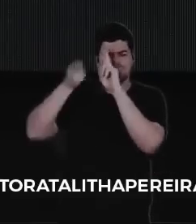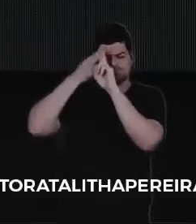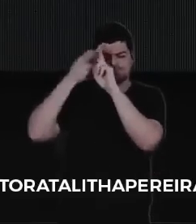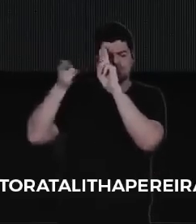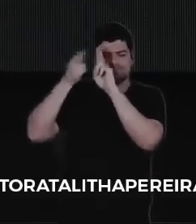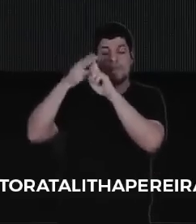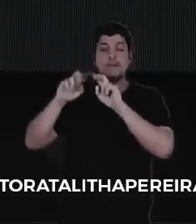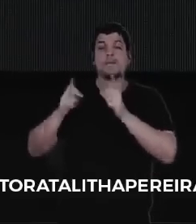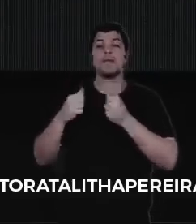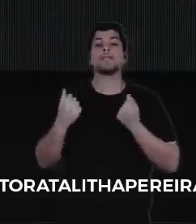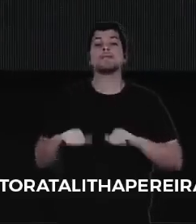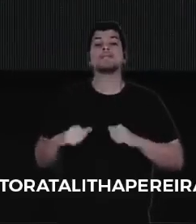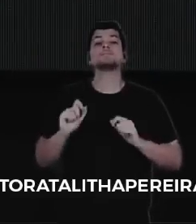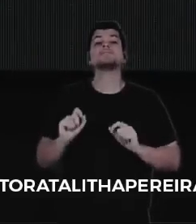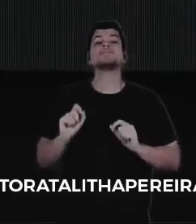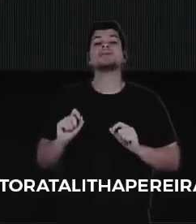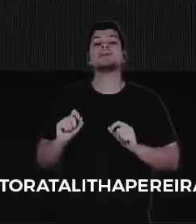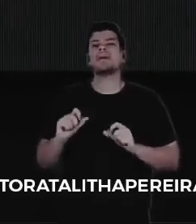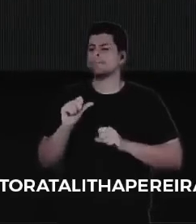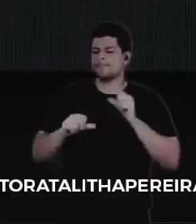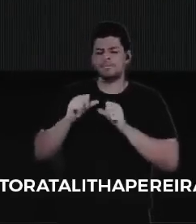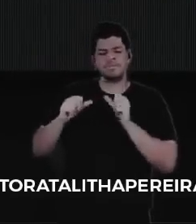dele um estilingue para o futuro.